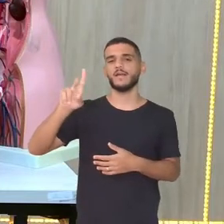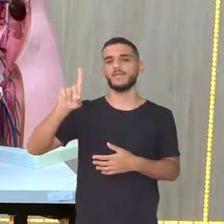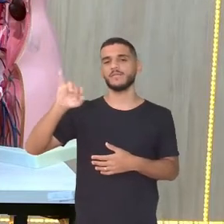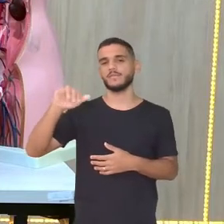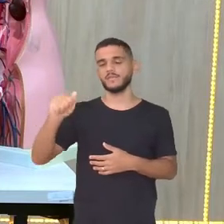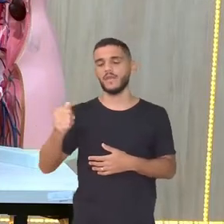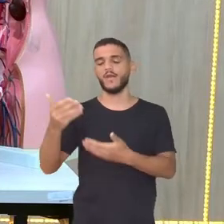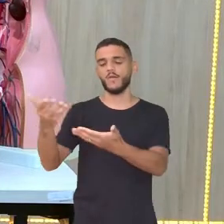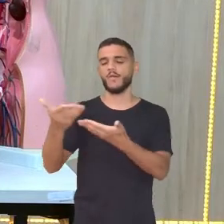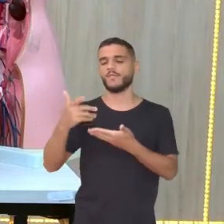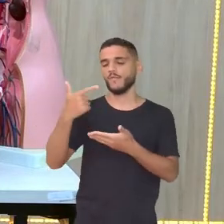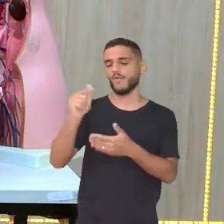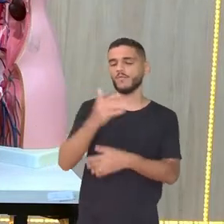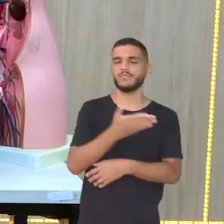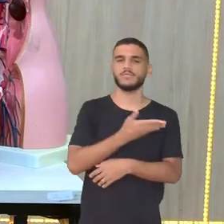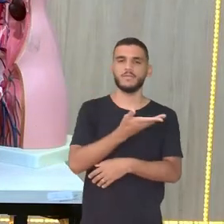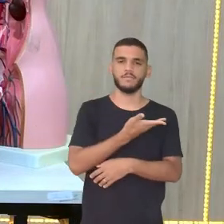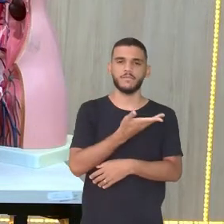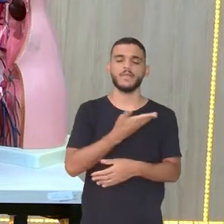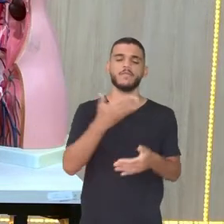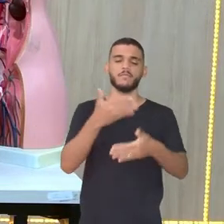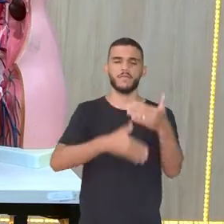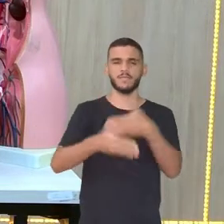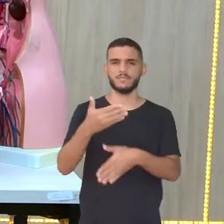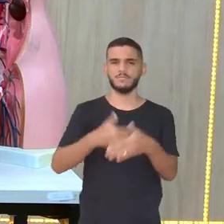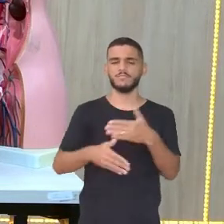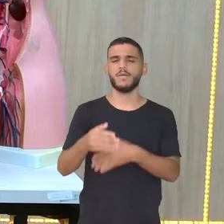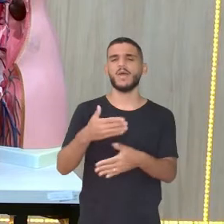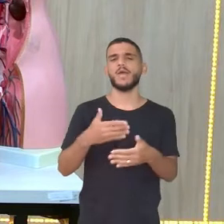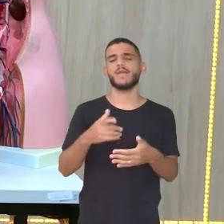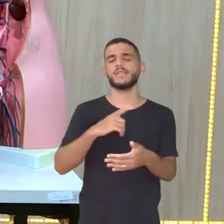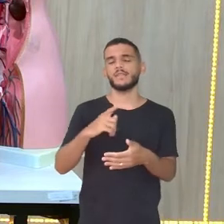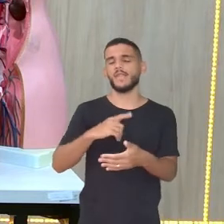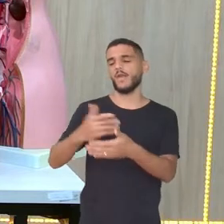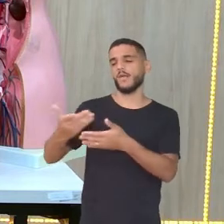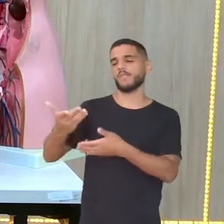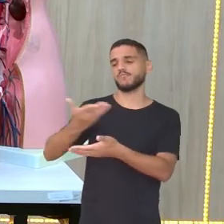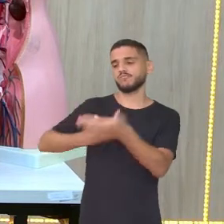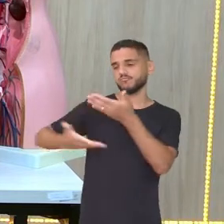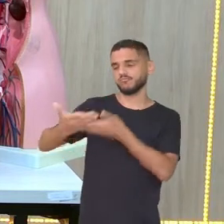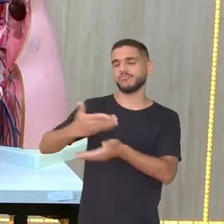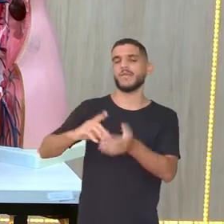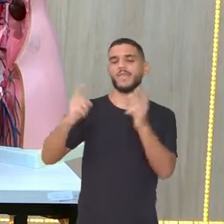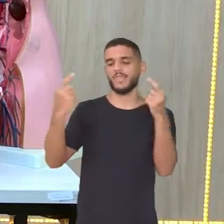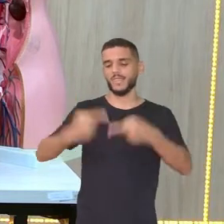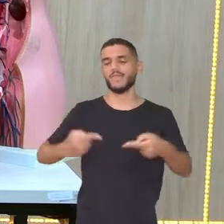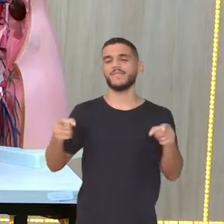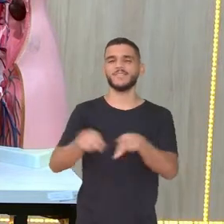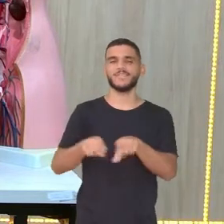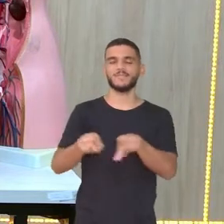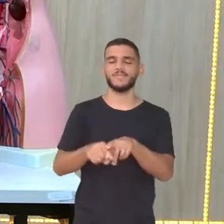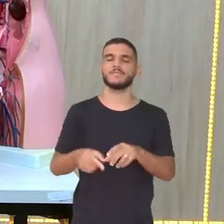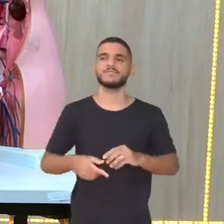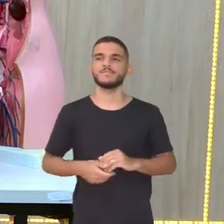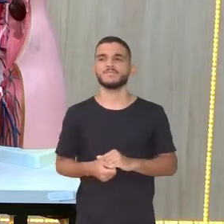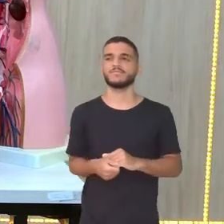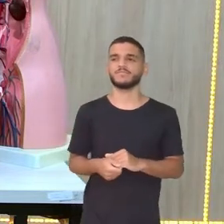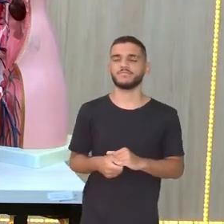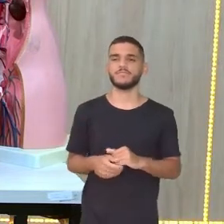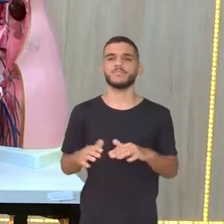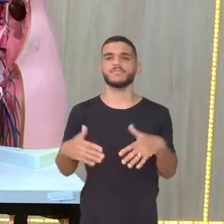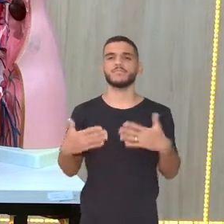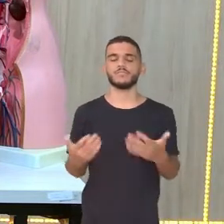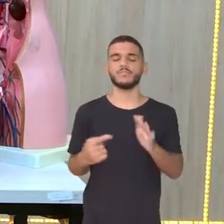Sabino, convida os colegas para vir participar, para a gente fazer um bate-bola aqui. Quem sabe até um desafio, viu, Sabino? E aí eu estou trazendo para